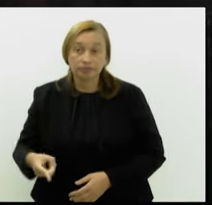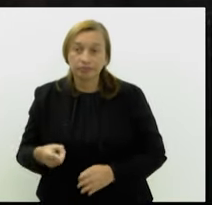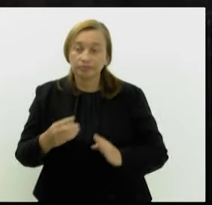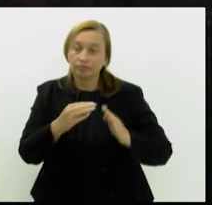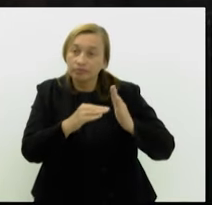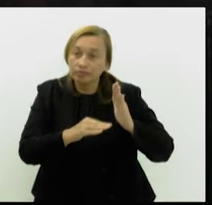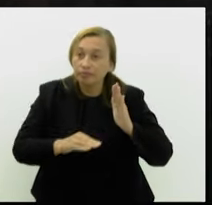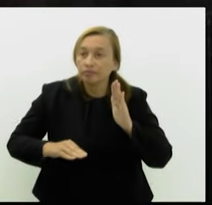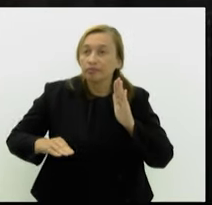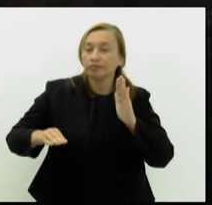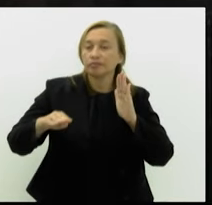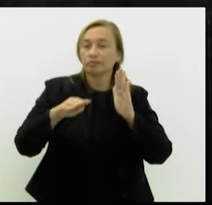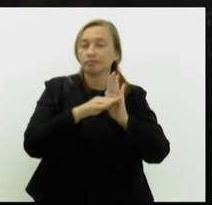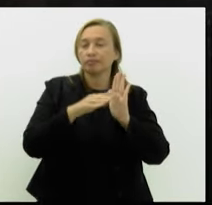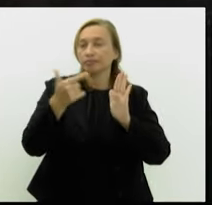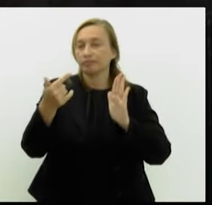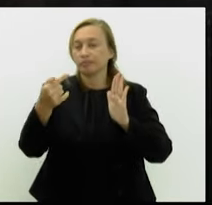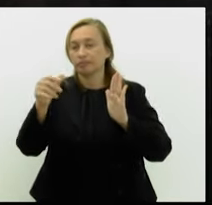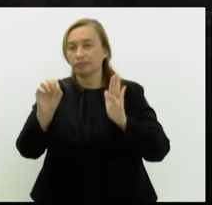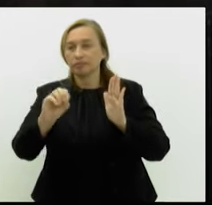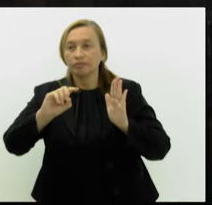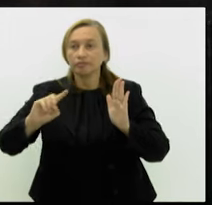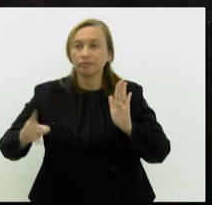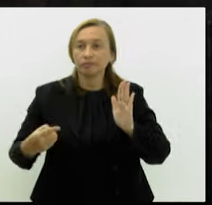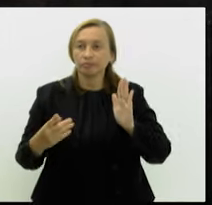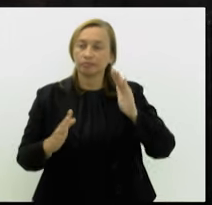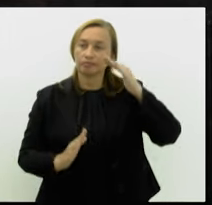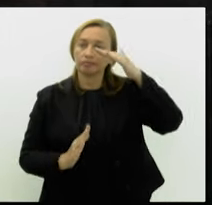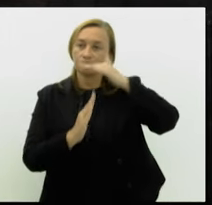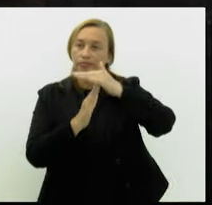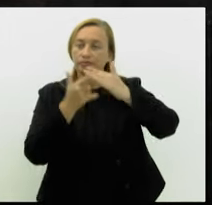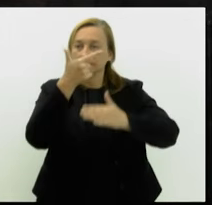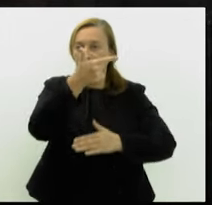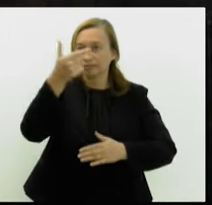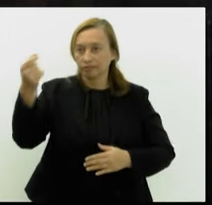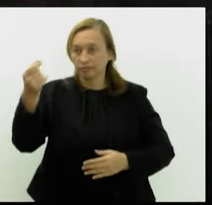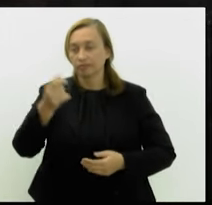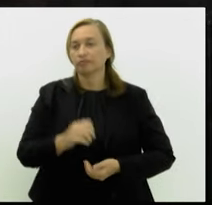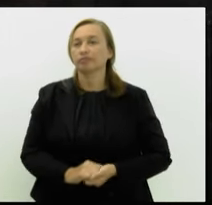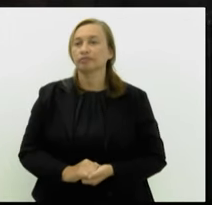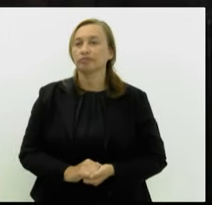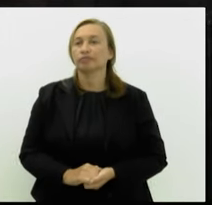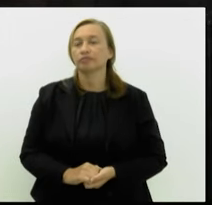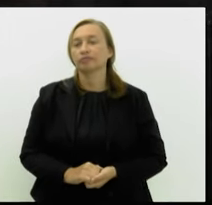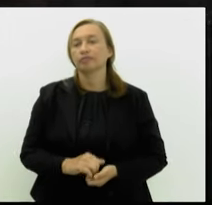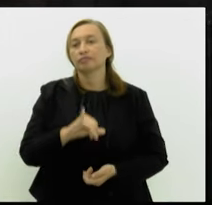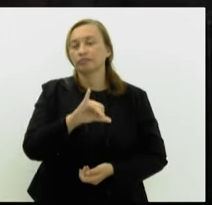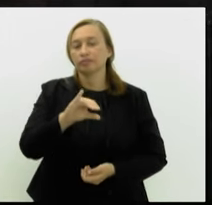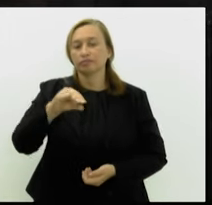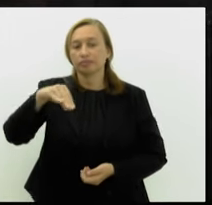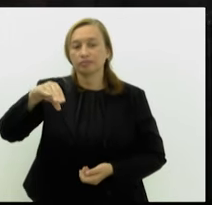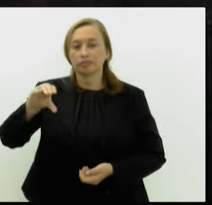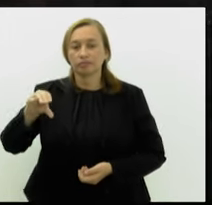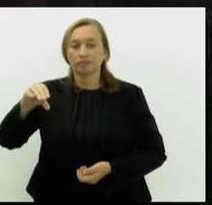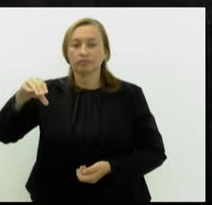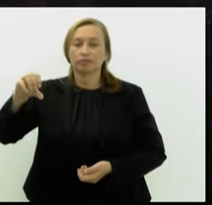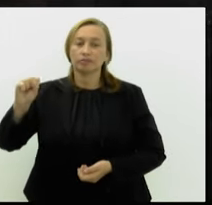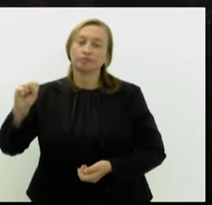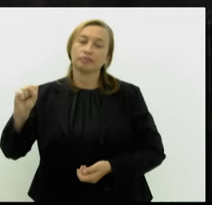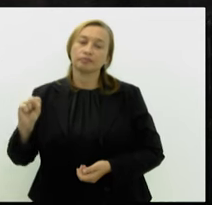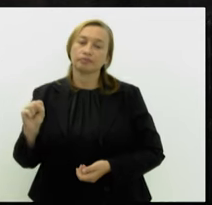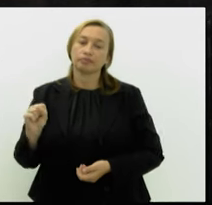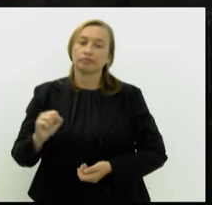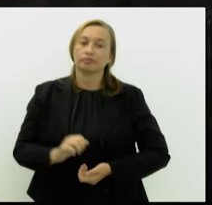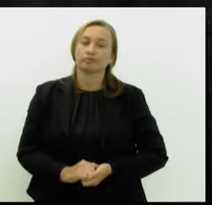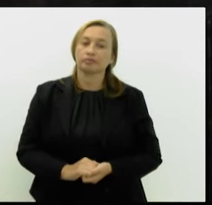70 até o limite de 120, evidentemente vai pagar o ICMS cheio. Porque senão a